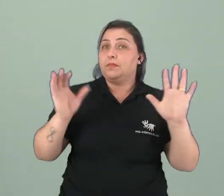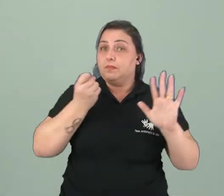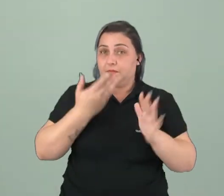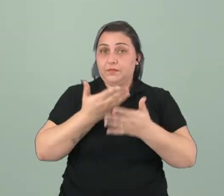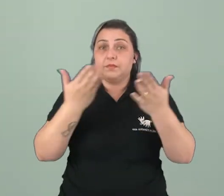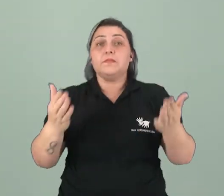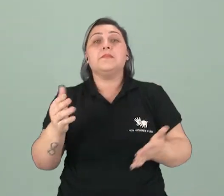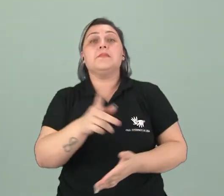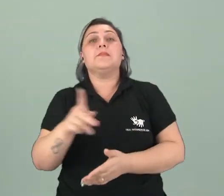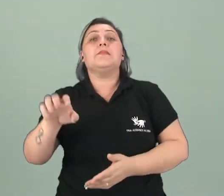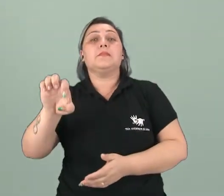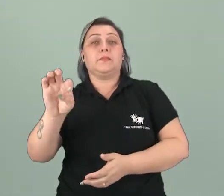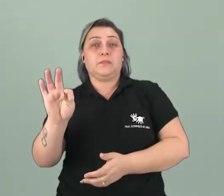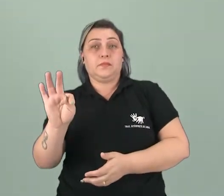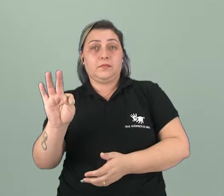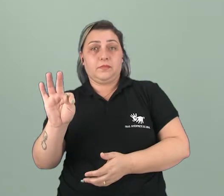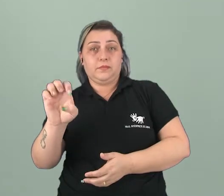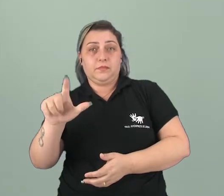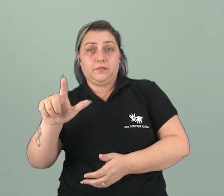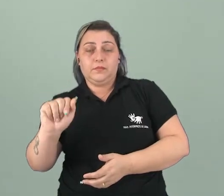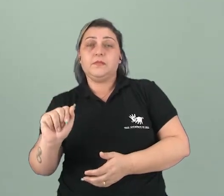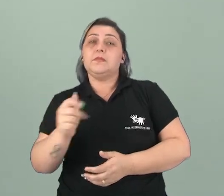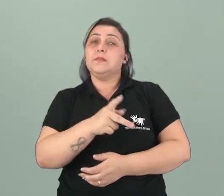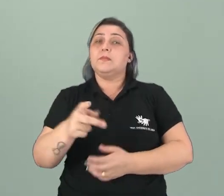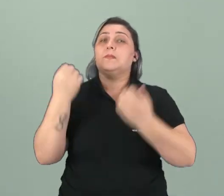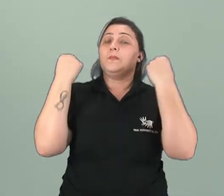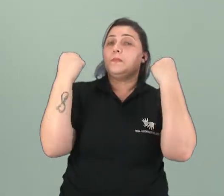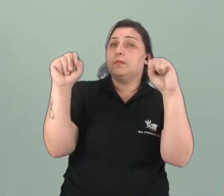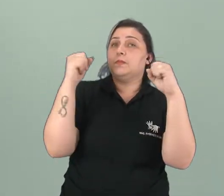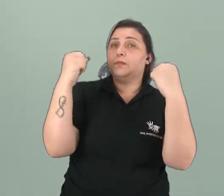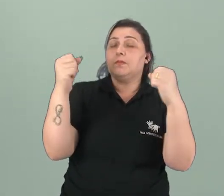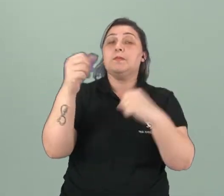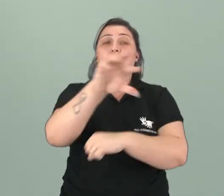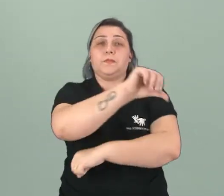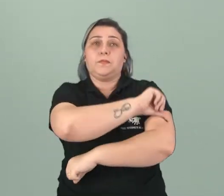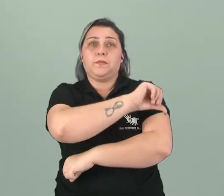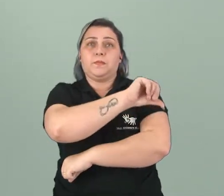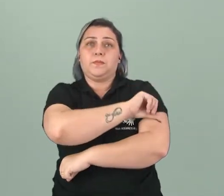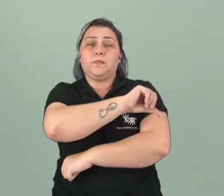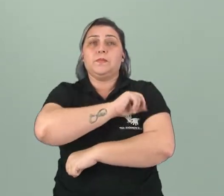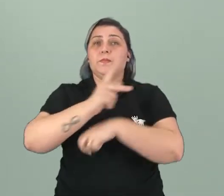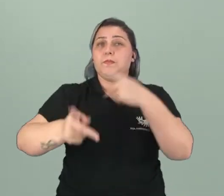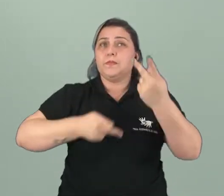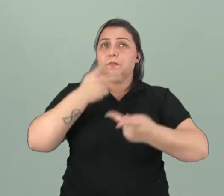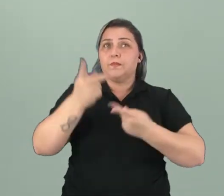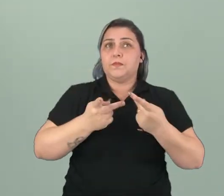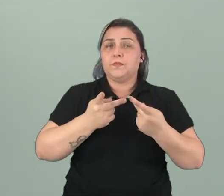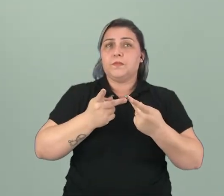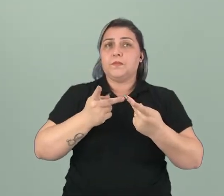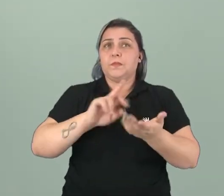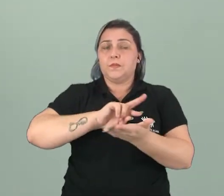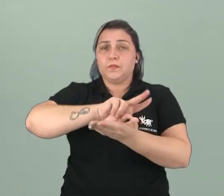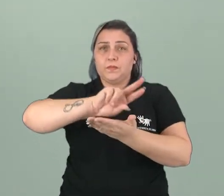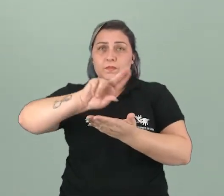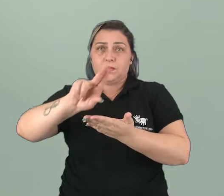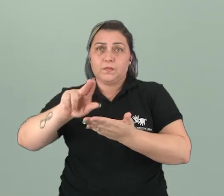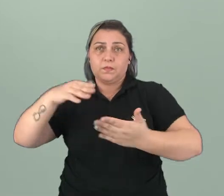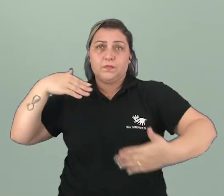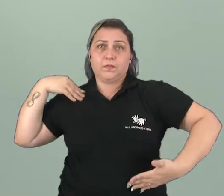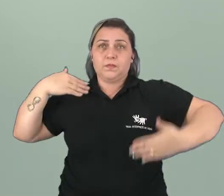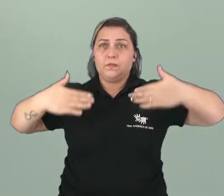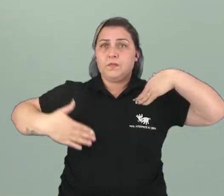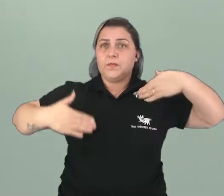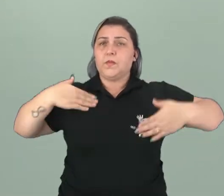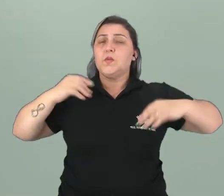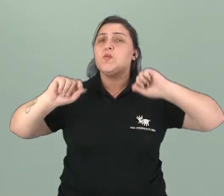Olá, tudo bom? Sou a professora Estela, professora de Educação Física, e para o 9º ano nós vamos falar sobre biotipos corporais, né? O